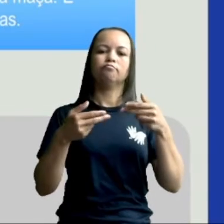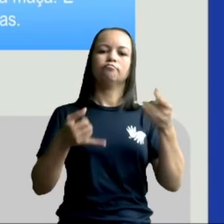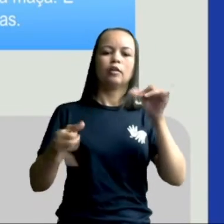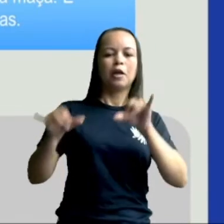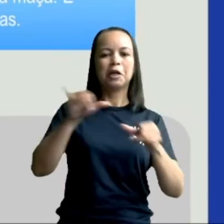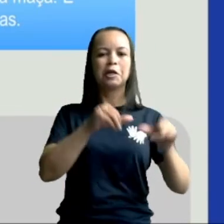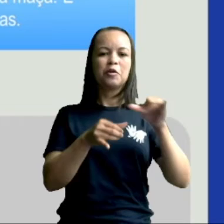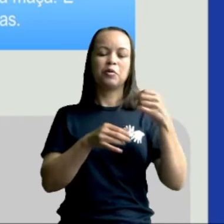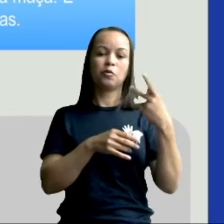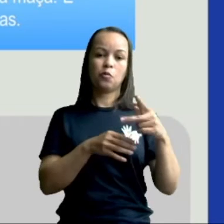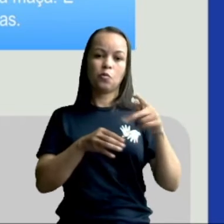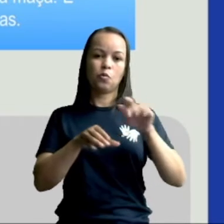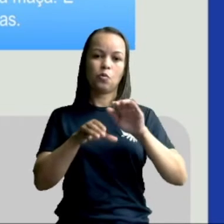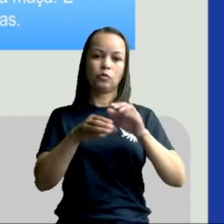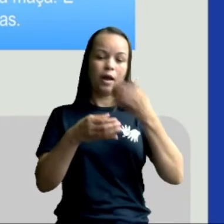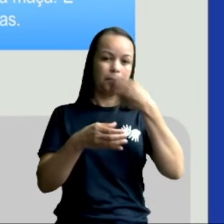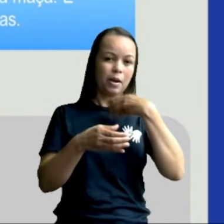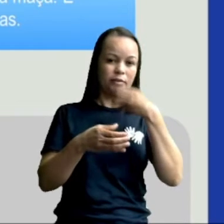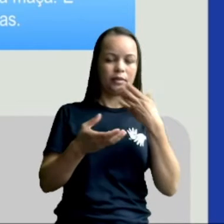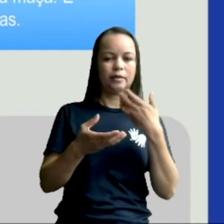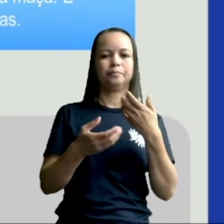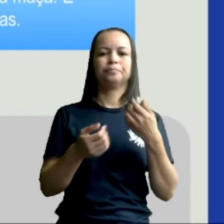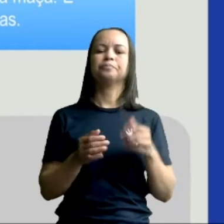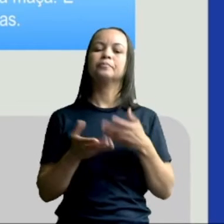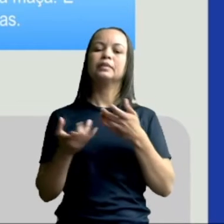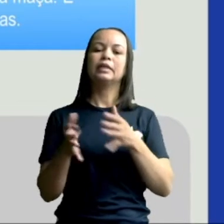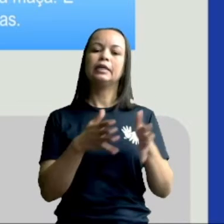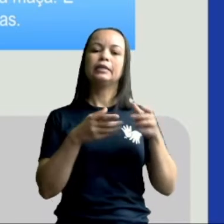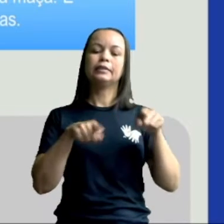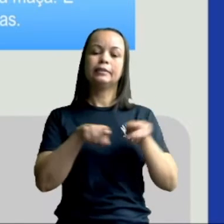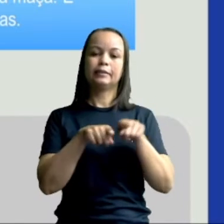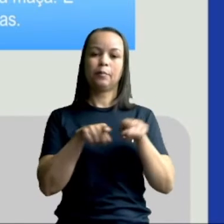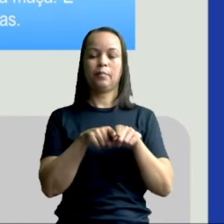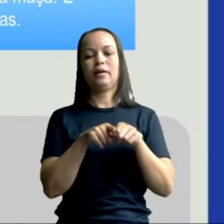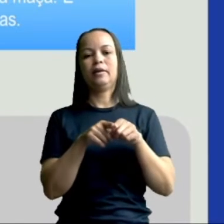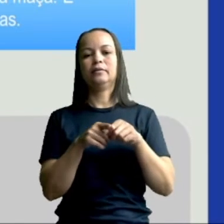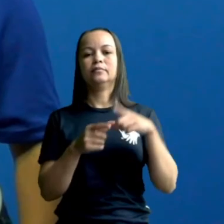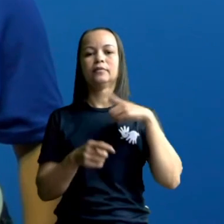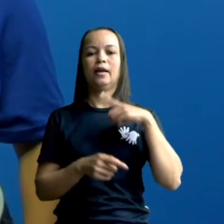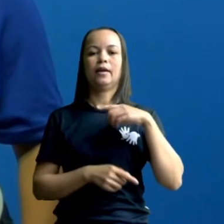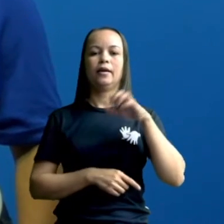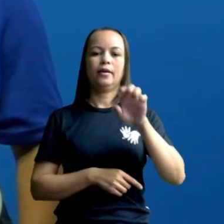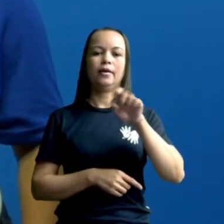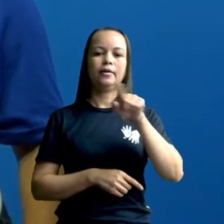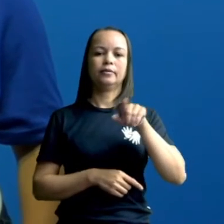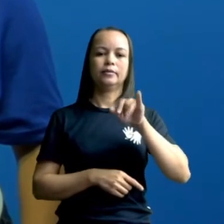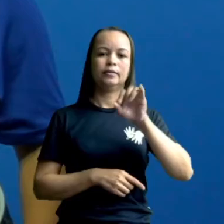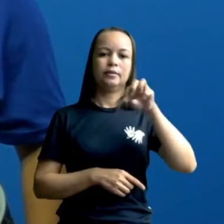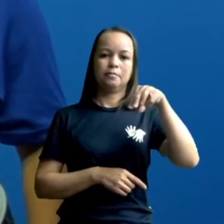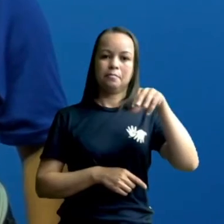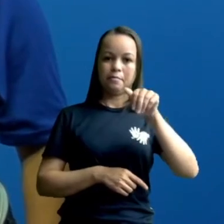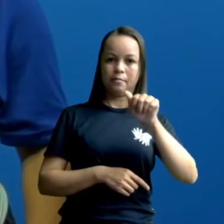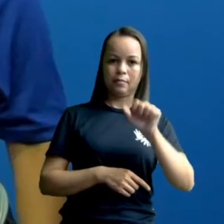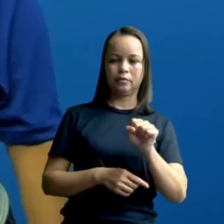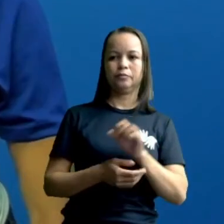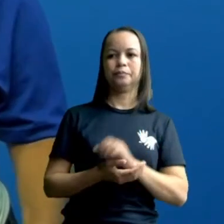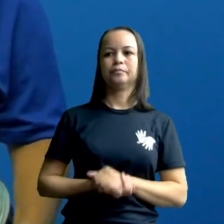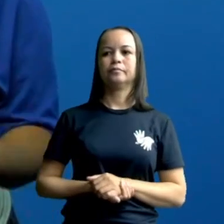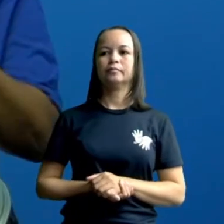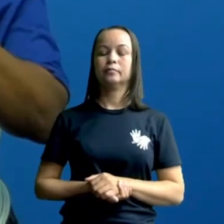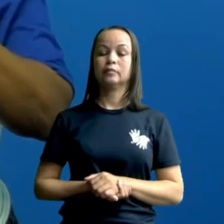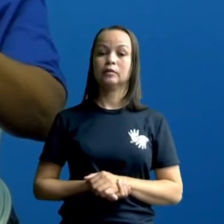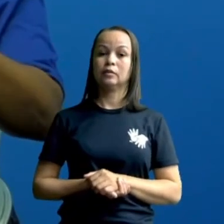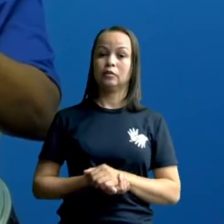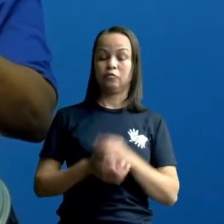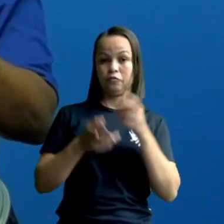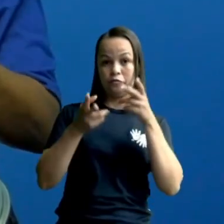impede ainda a ação das enzimas. E aí, pessoal, gostaram do resultado? E aí, viram por